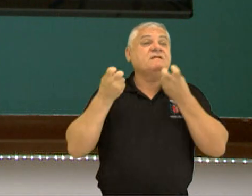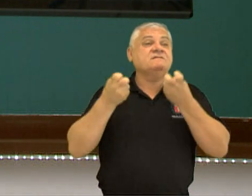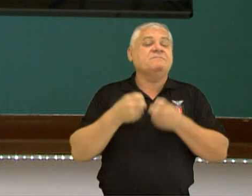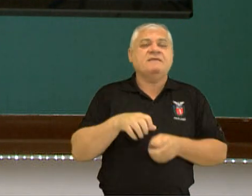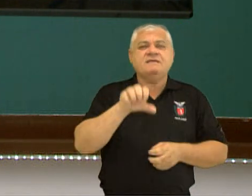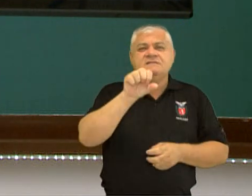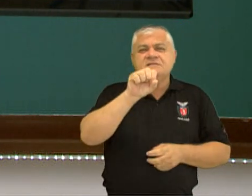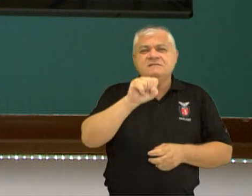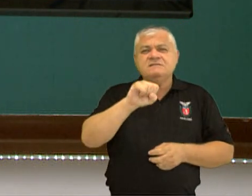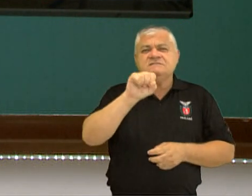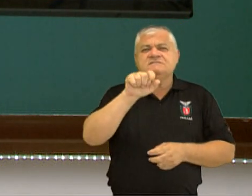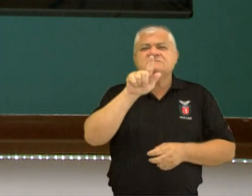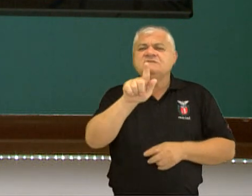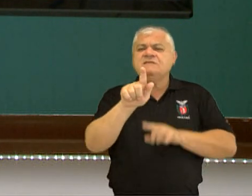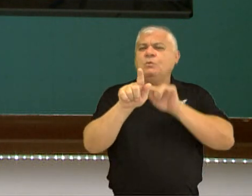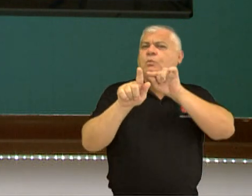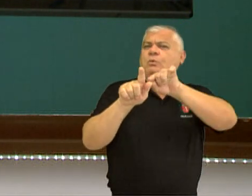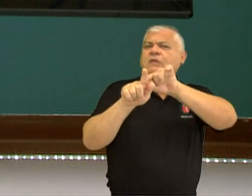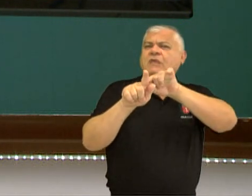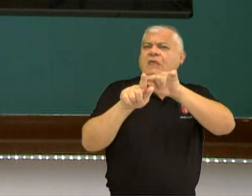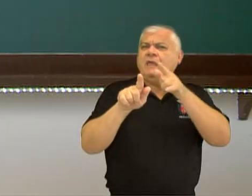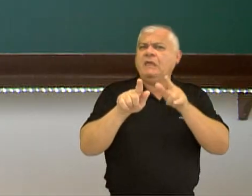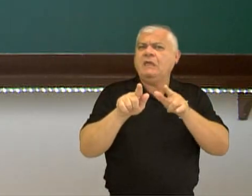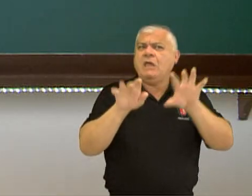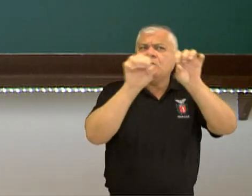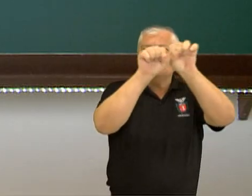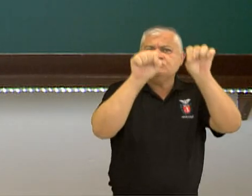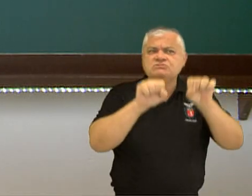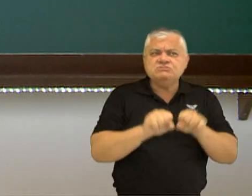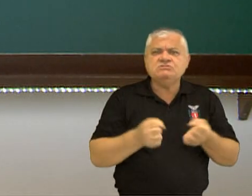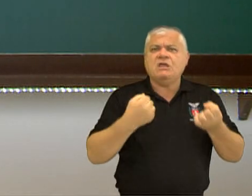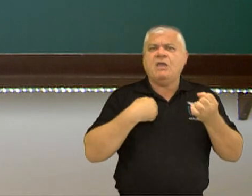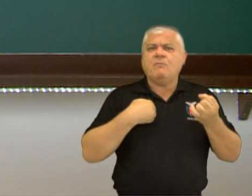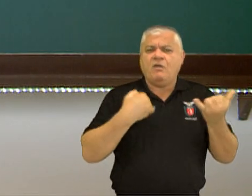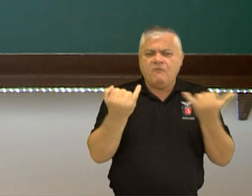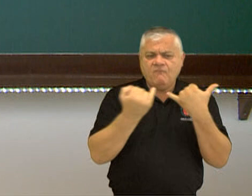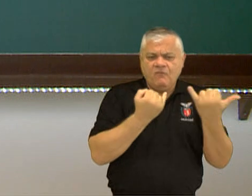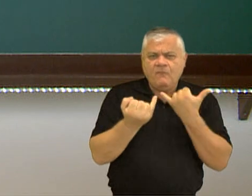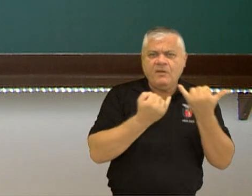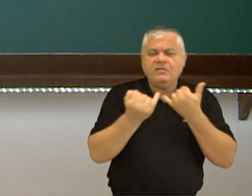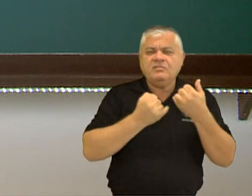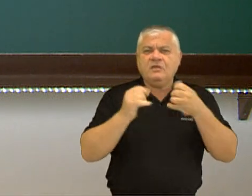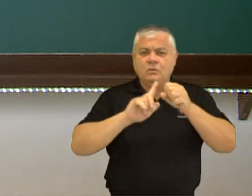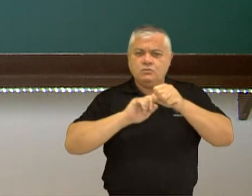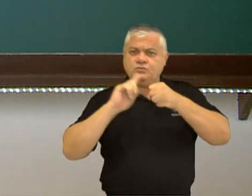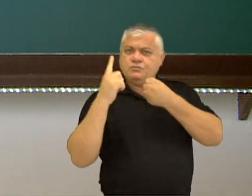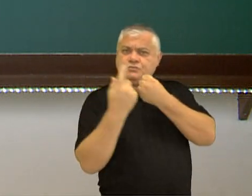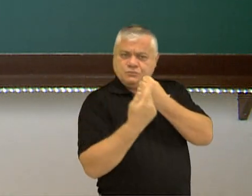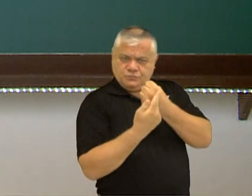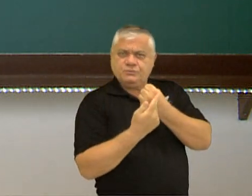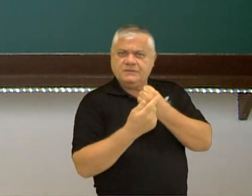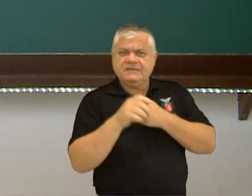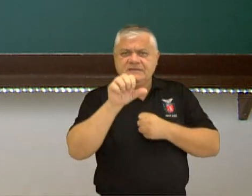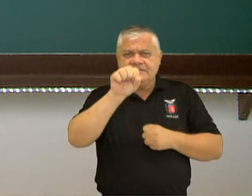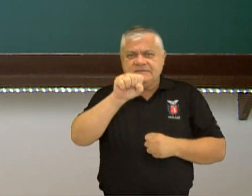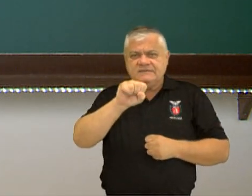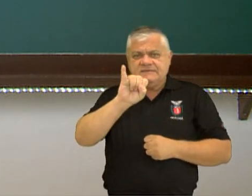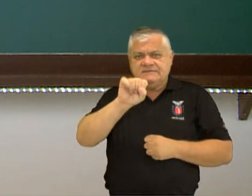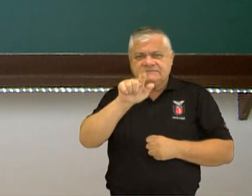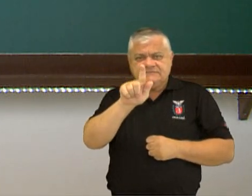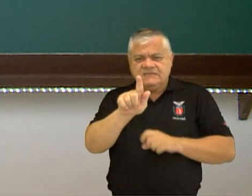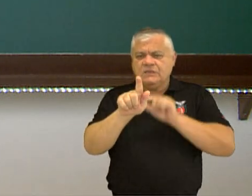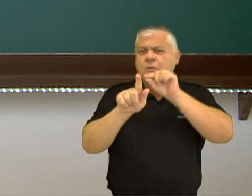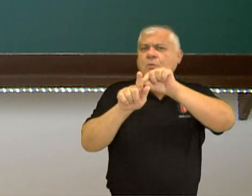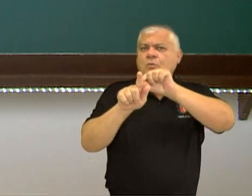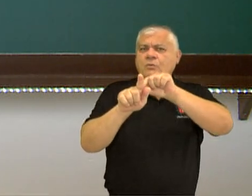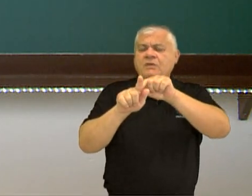SIG, Sistema de Informações Geográficas. E esse sistema de informações geográficas ele está diretamente ligado à obtenção